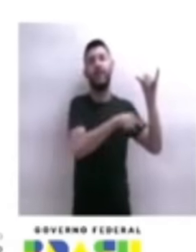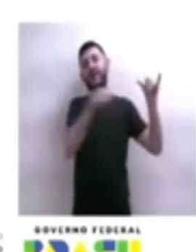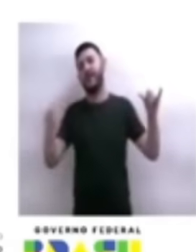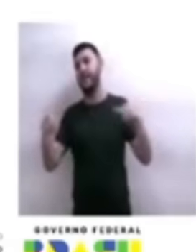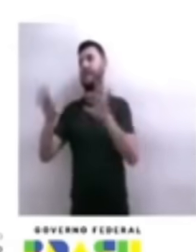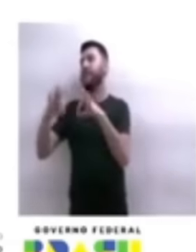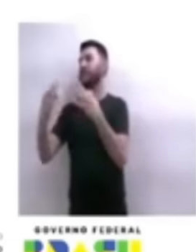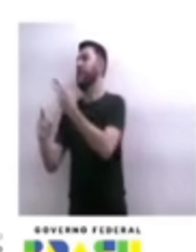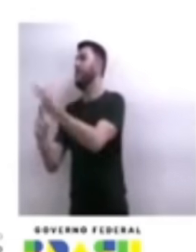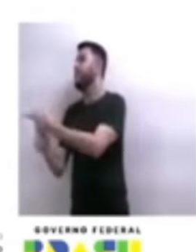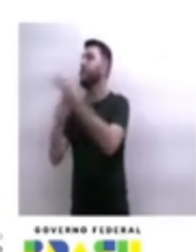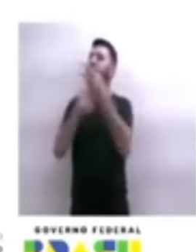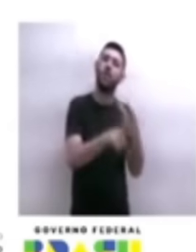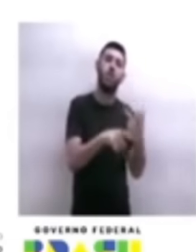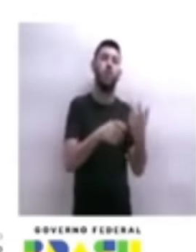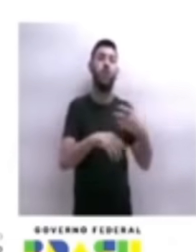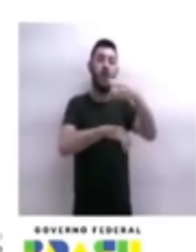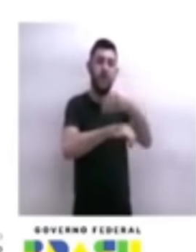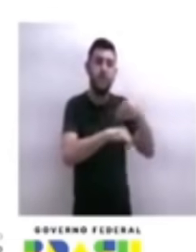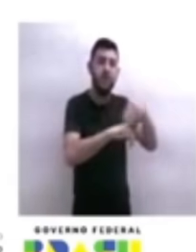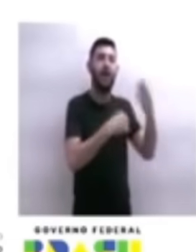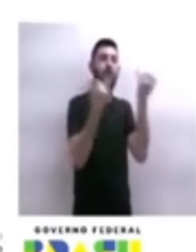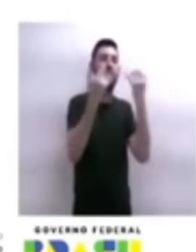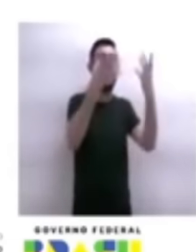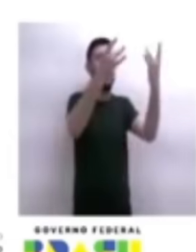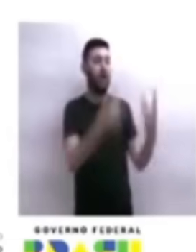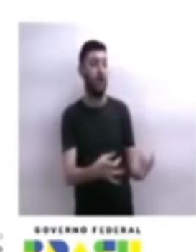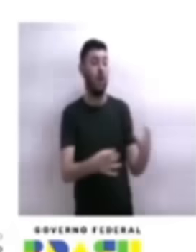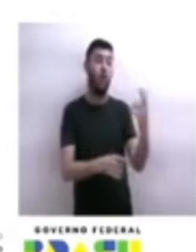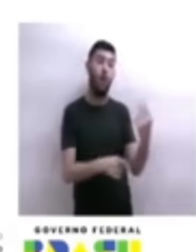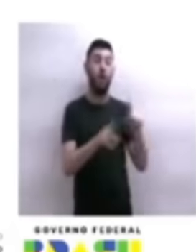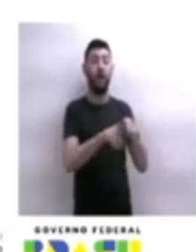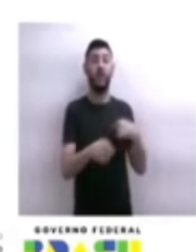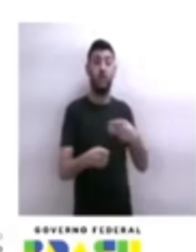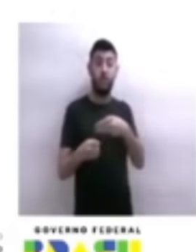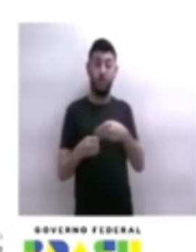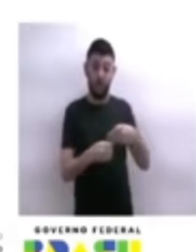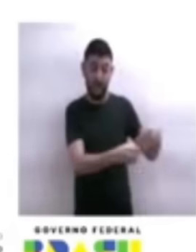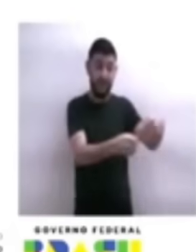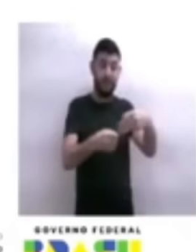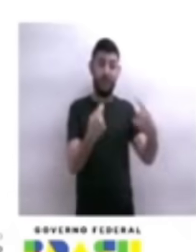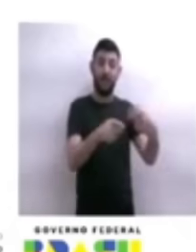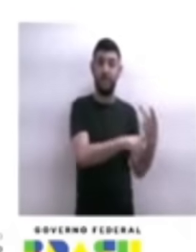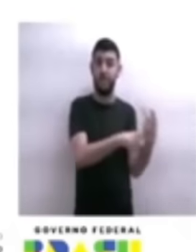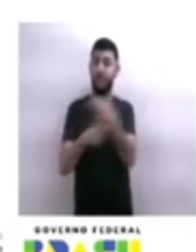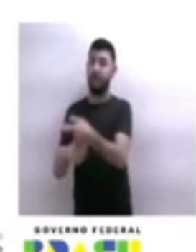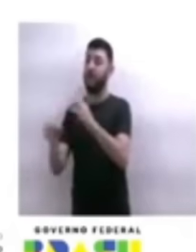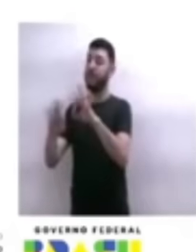informação ou que o município tenha que dedicar um esforço para fazer esse atendimento, né? Esse